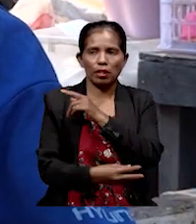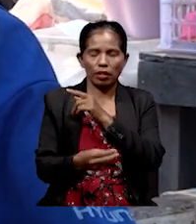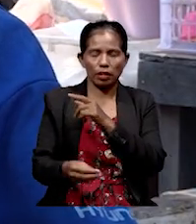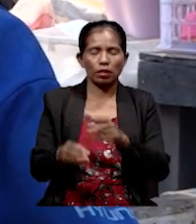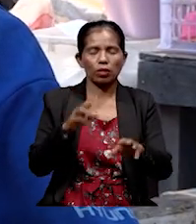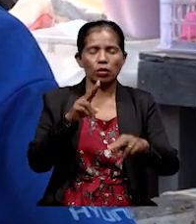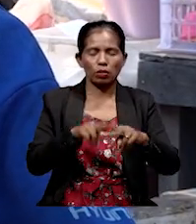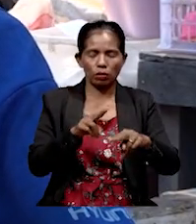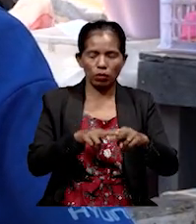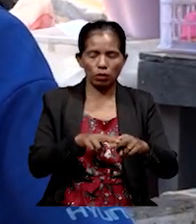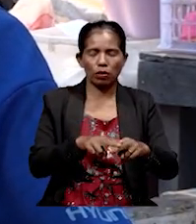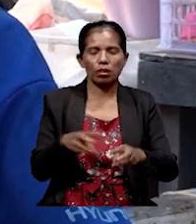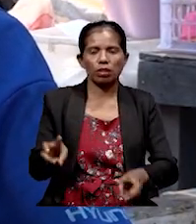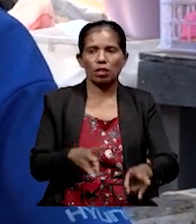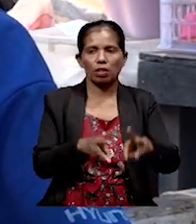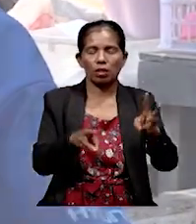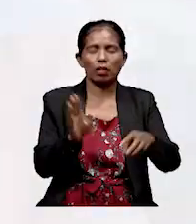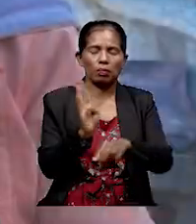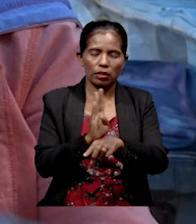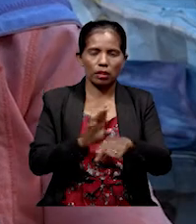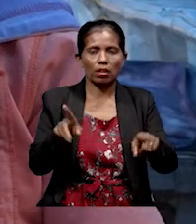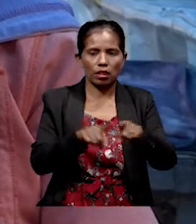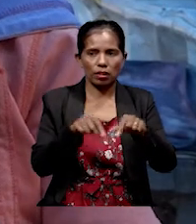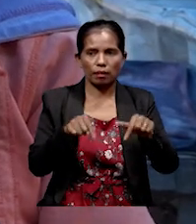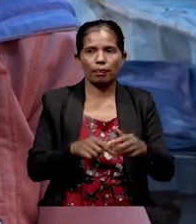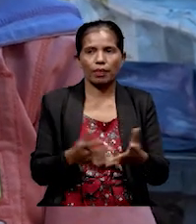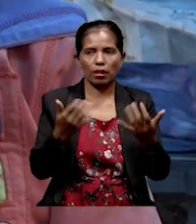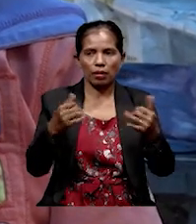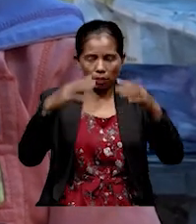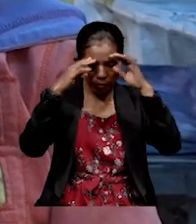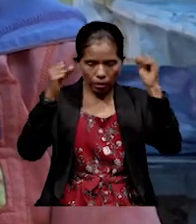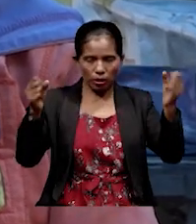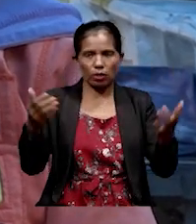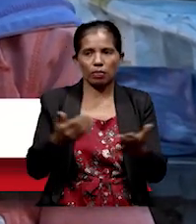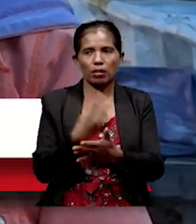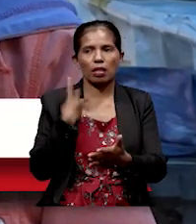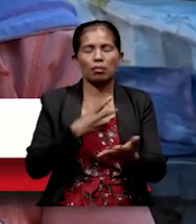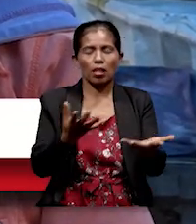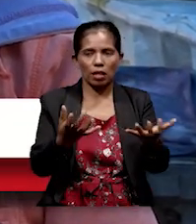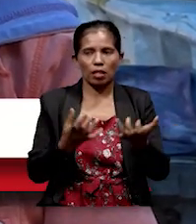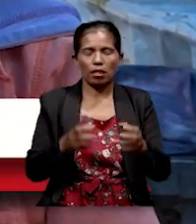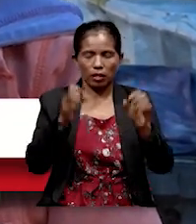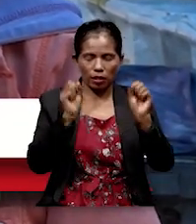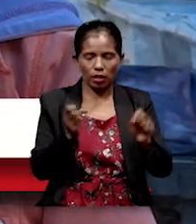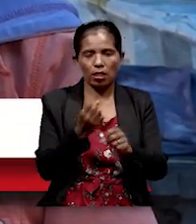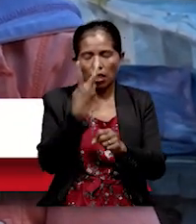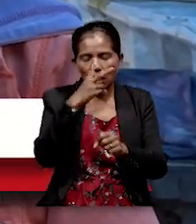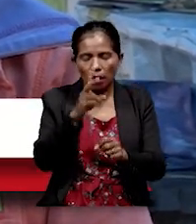e estrada antes, né? Bem, alu negócio antes, né? Agora da dama presidente fone, né? A minha cara que tem hare para